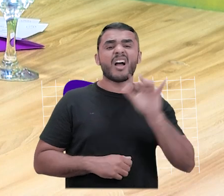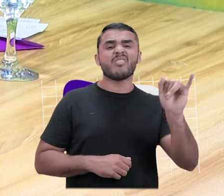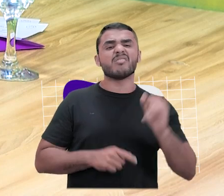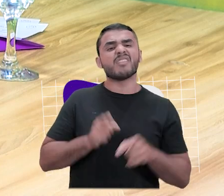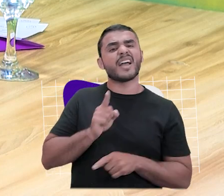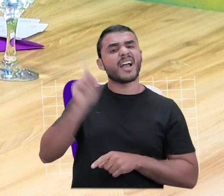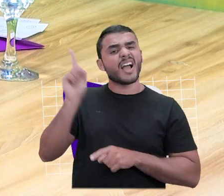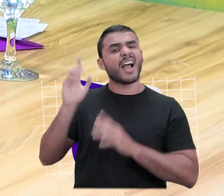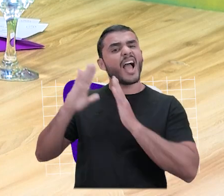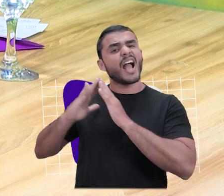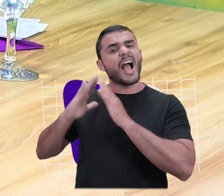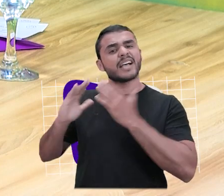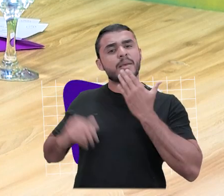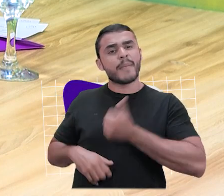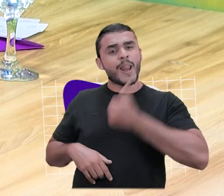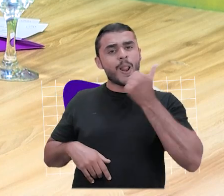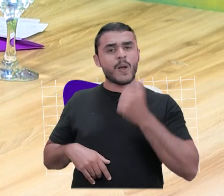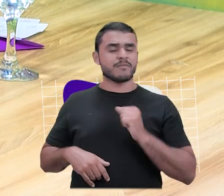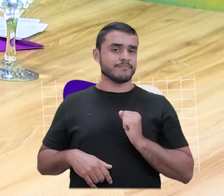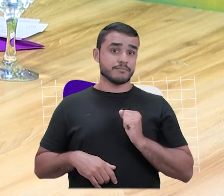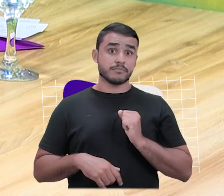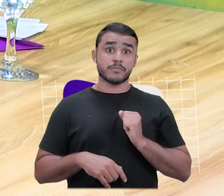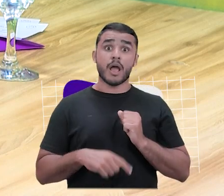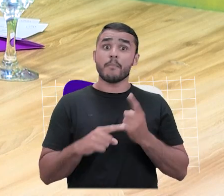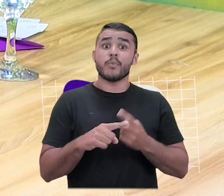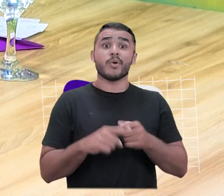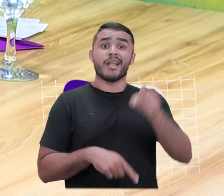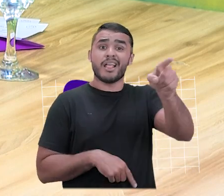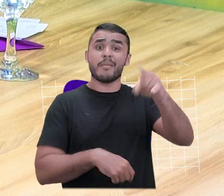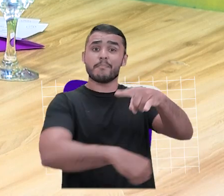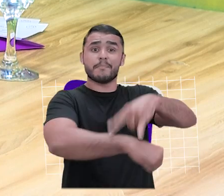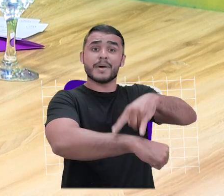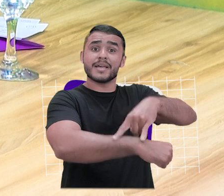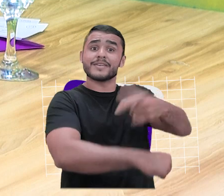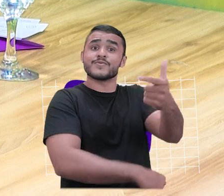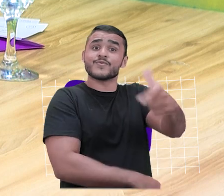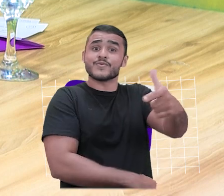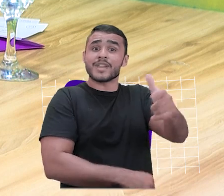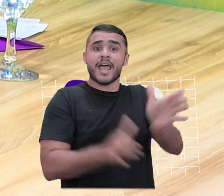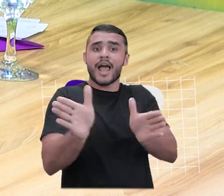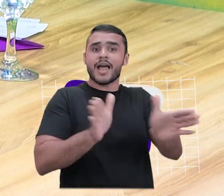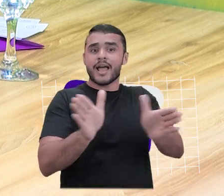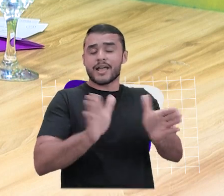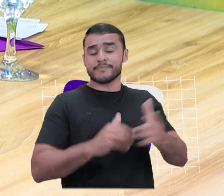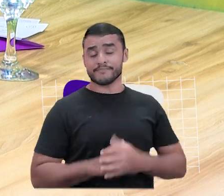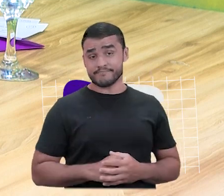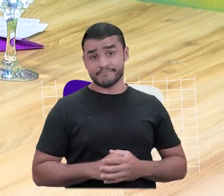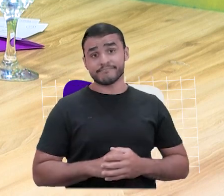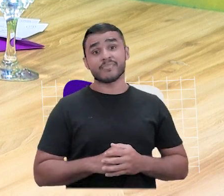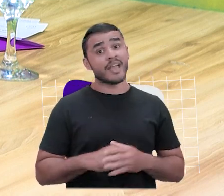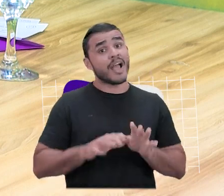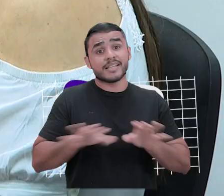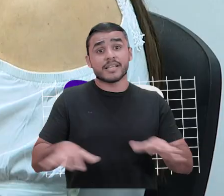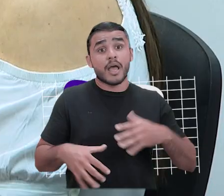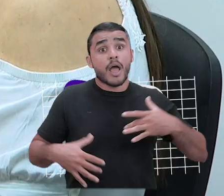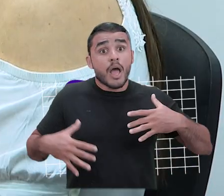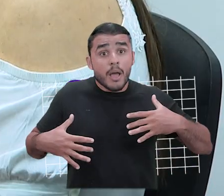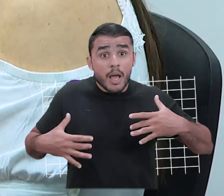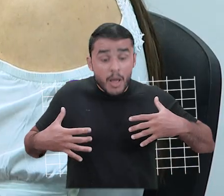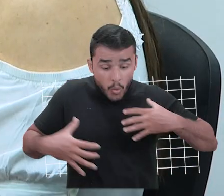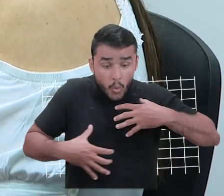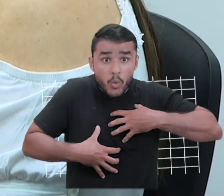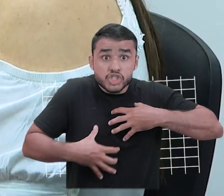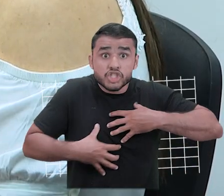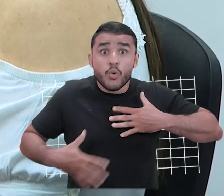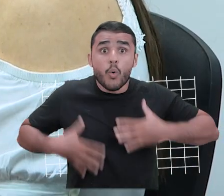Aí eu falo, não, porque não vai estar adaptado pra mim, o banheiro. Então, o nosso cotidiano, ele já faz uma questão